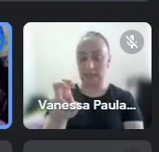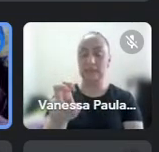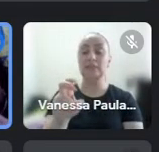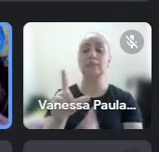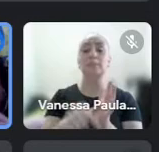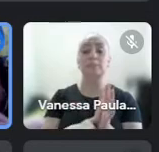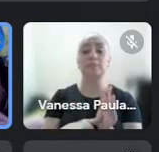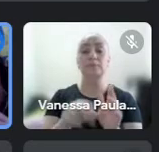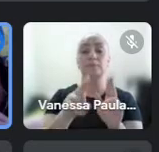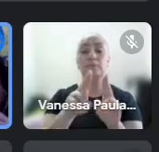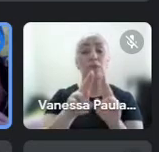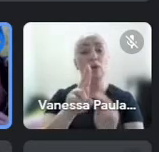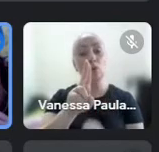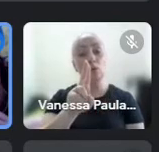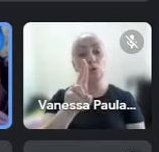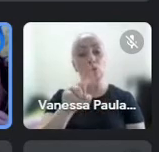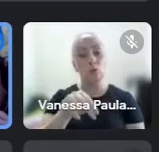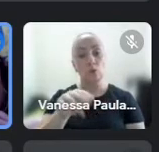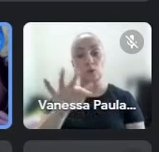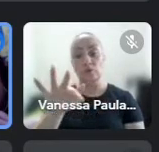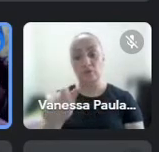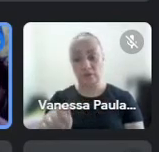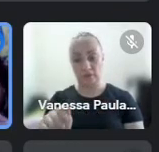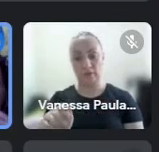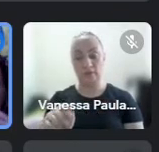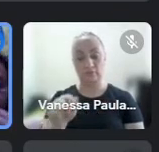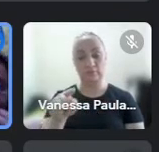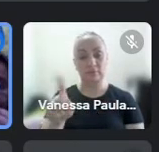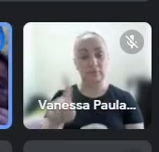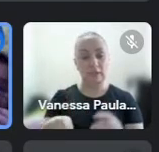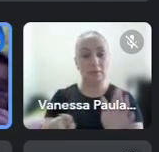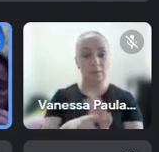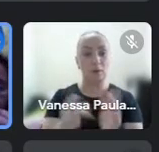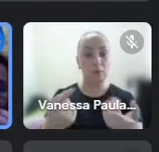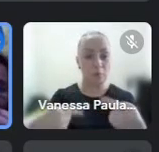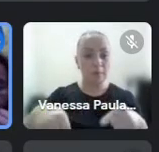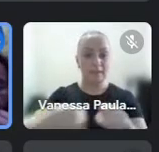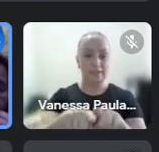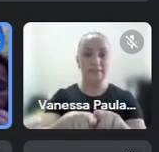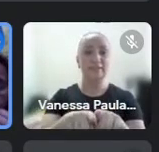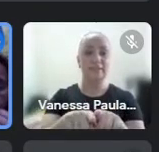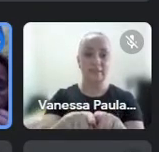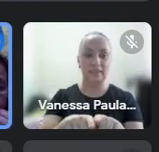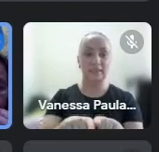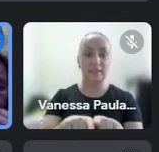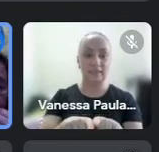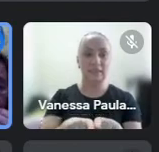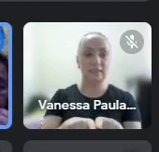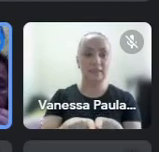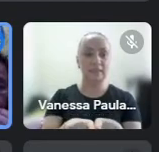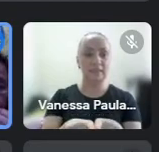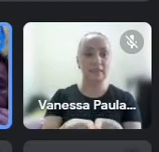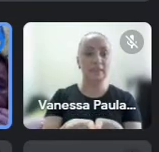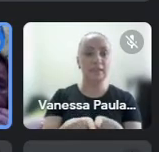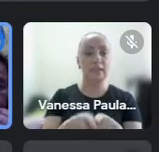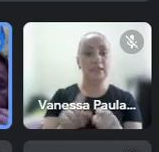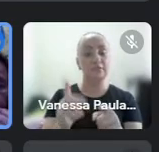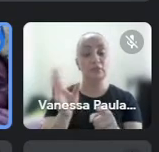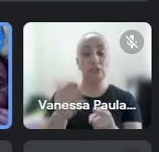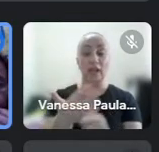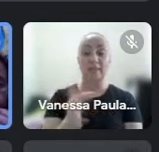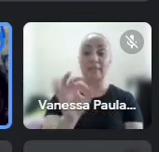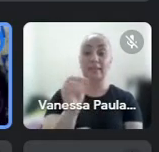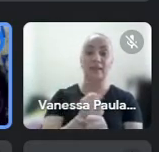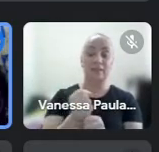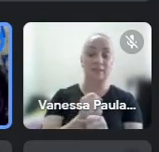Universidade Federal, minha irmã, né, universidade parceira, da qual fui parte, né, durante 10 anos, e que